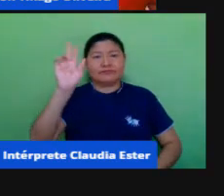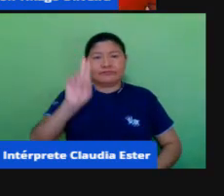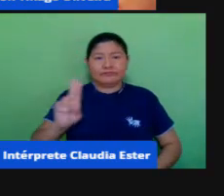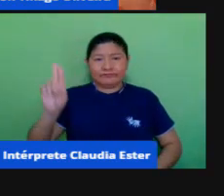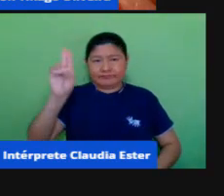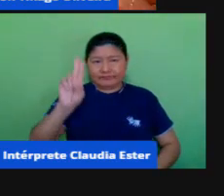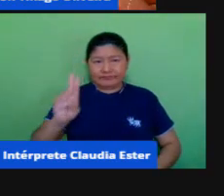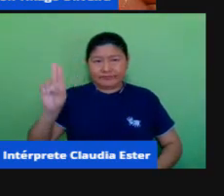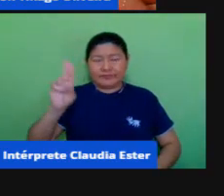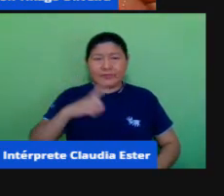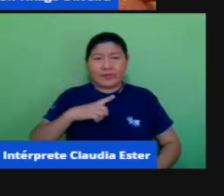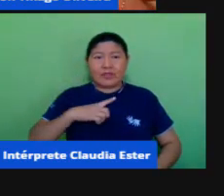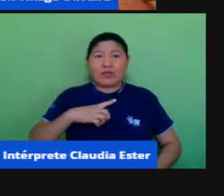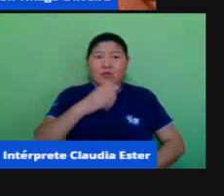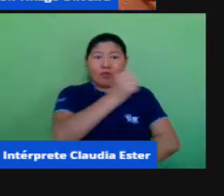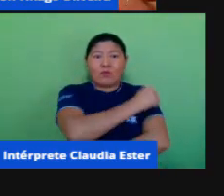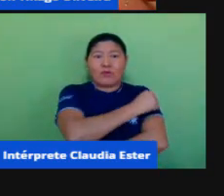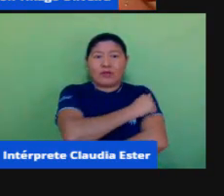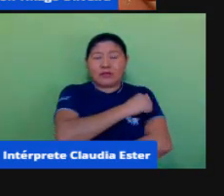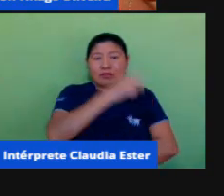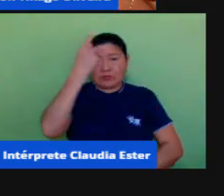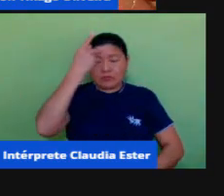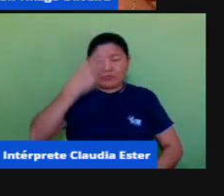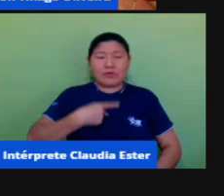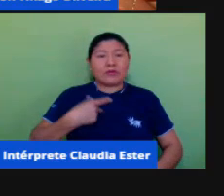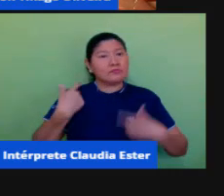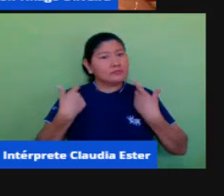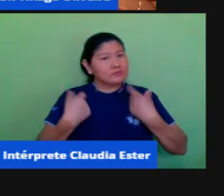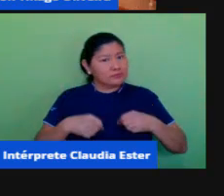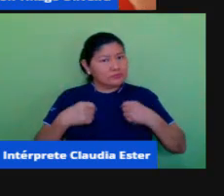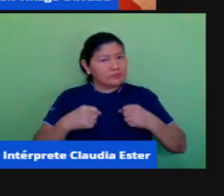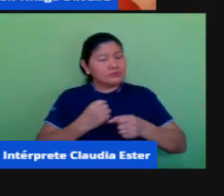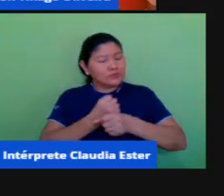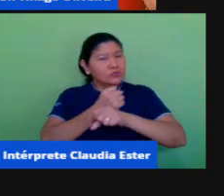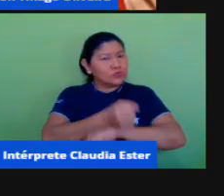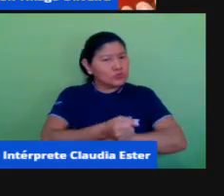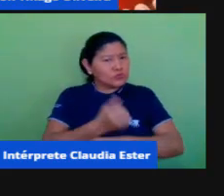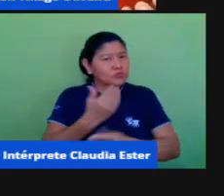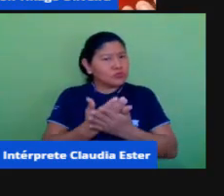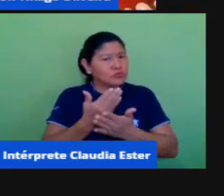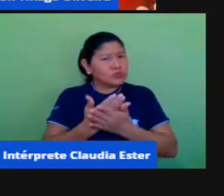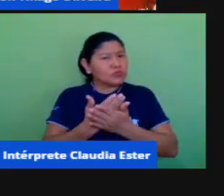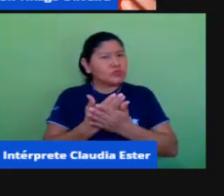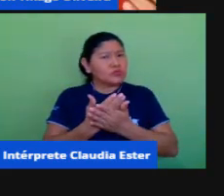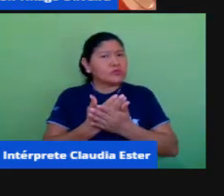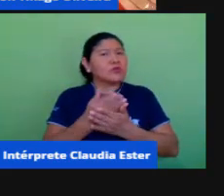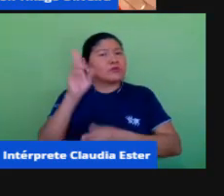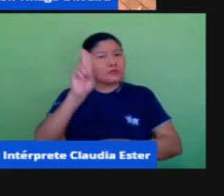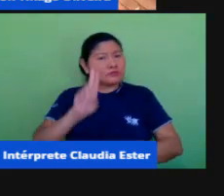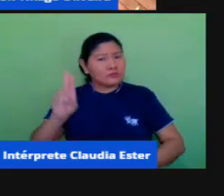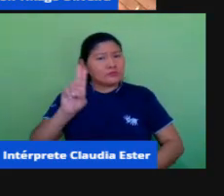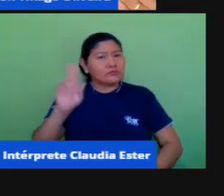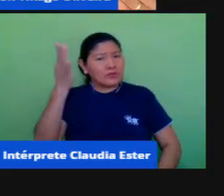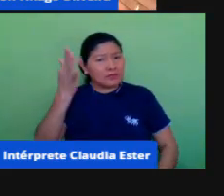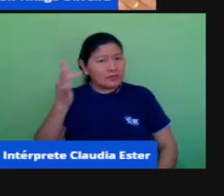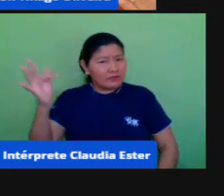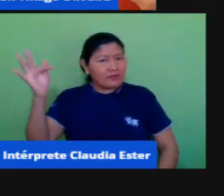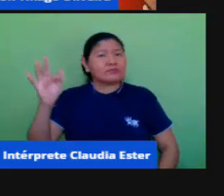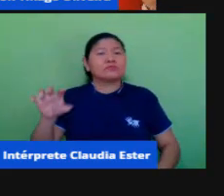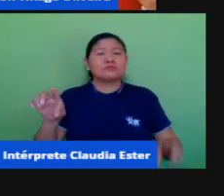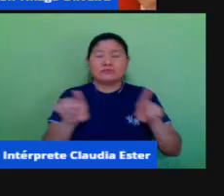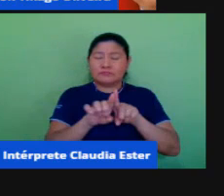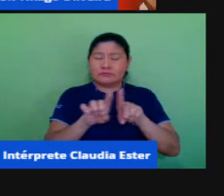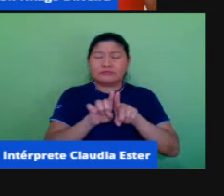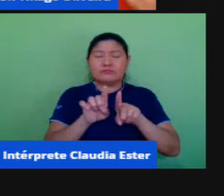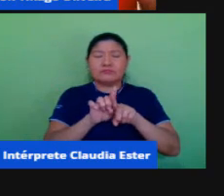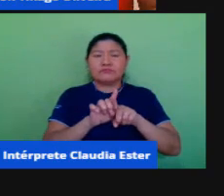ser o agente da sua aprendizagem. Então, a gente tem aí a aplicabilidade muito no ensino superior. A educação básica começa